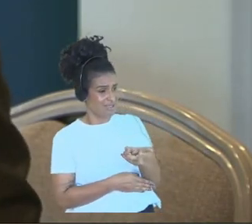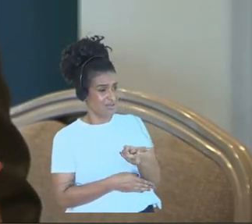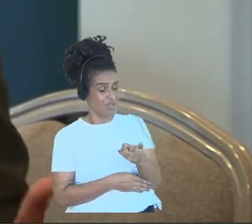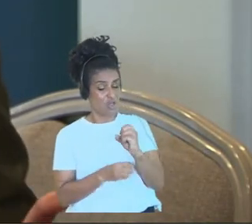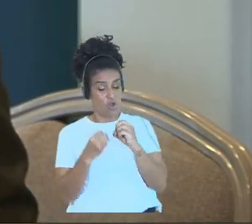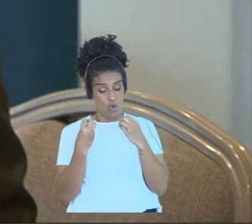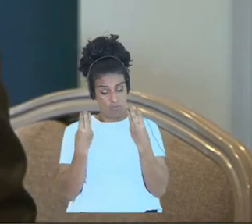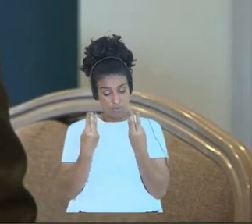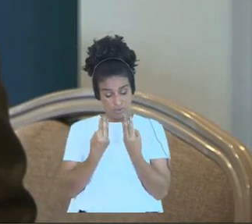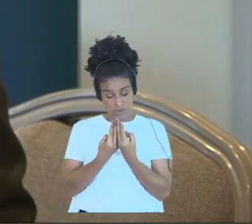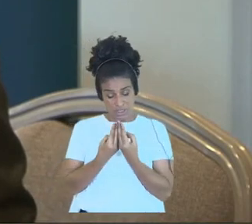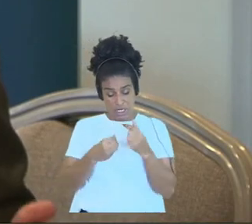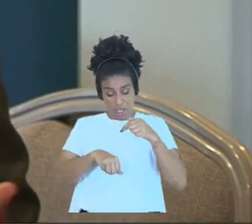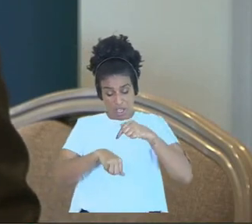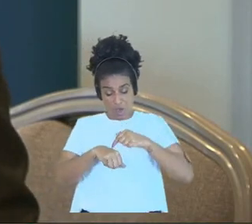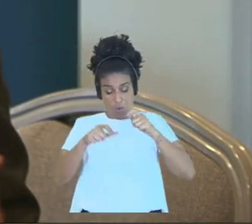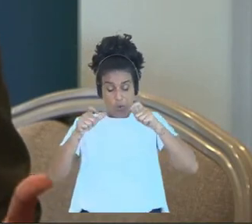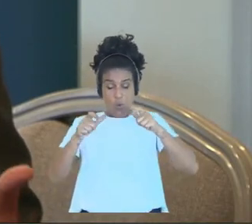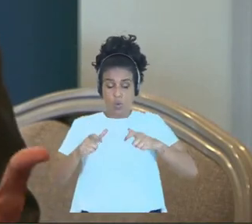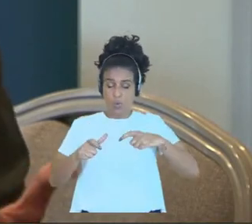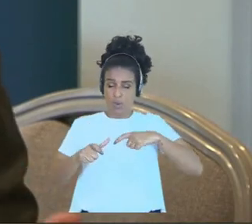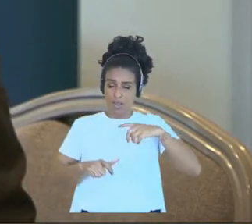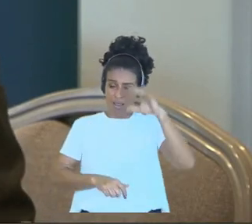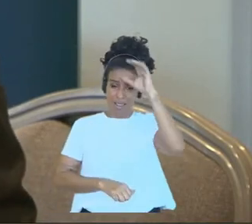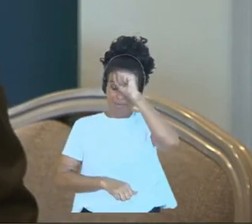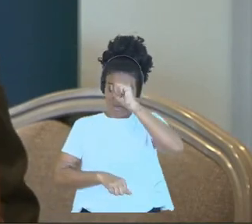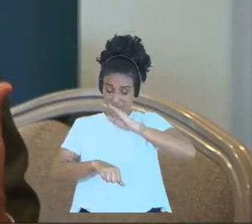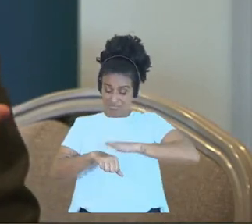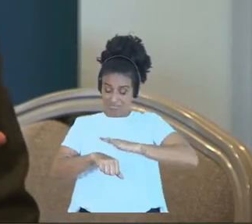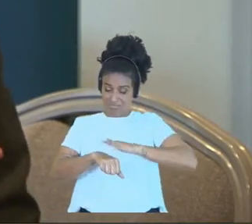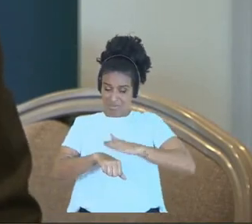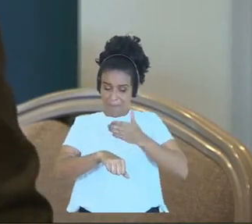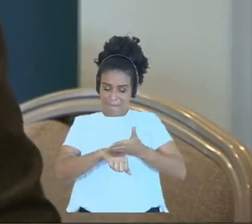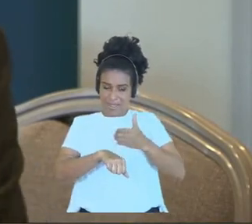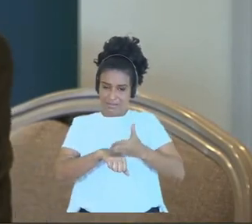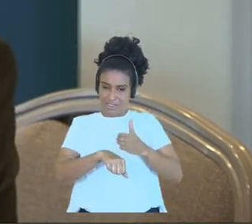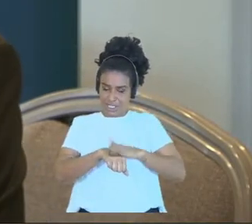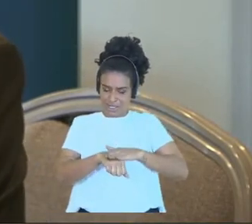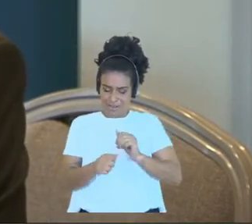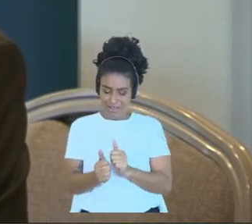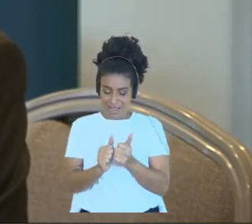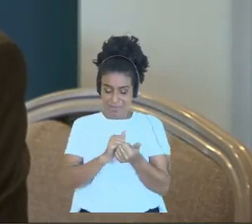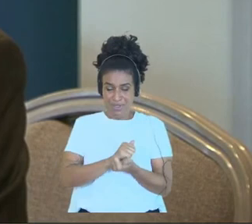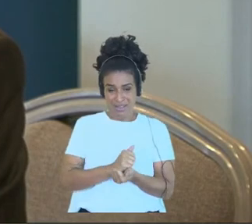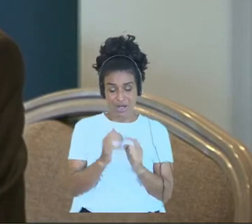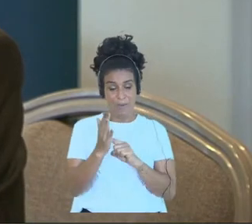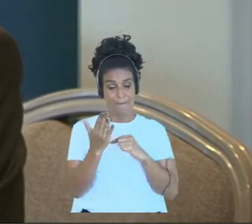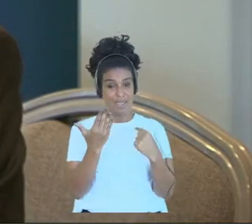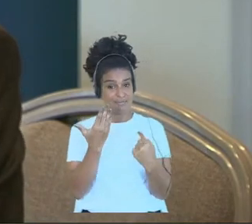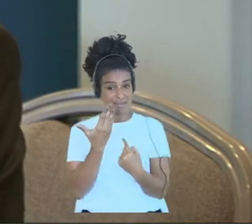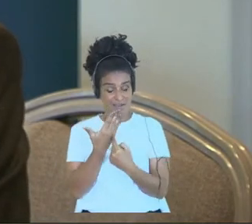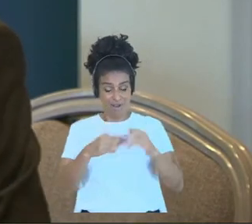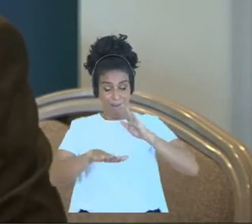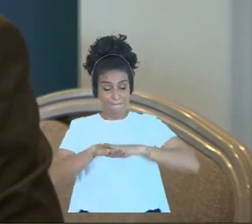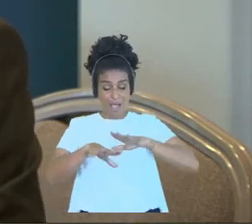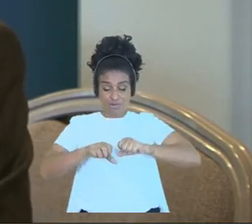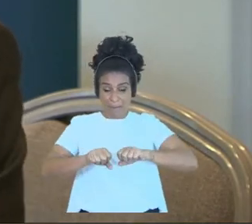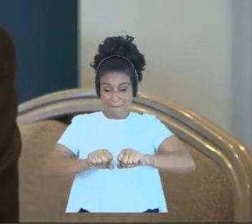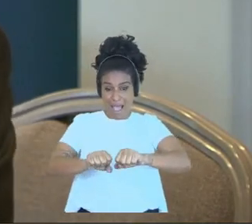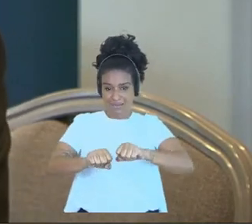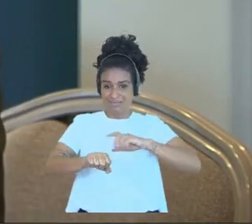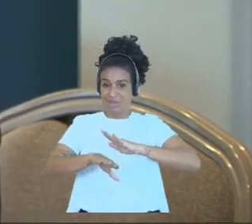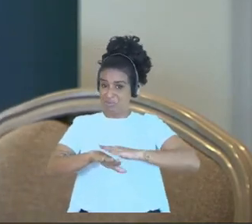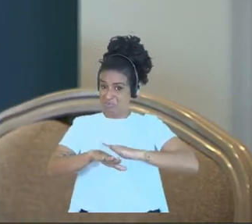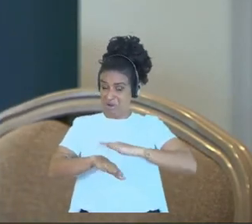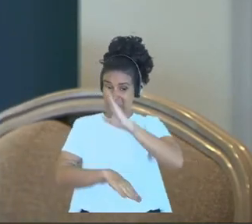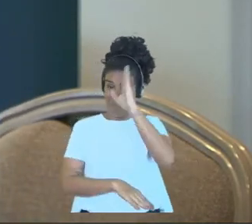de aprender fazendo e fazer aprendendo. Mão na massa, né, como a gente costuma dizer aqui no Brasil. Então, esse é o